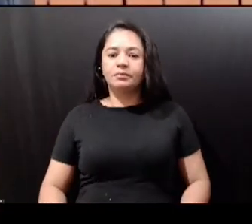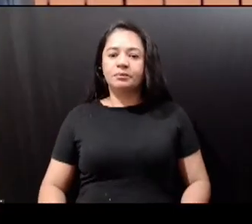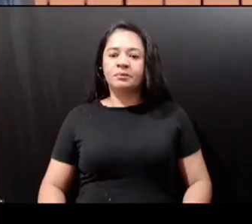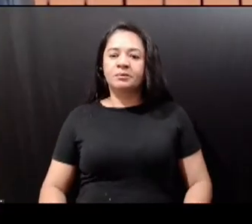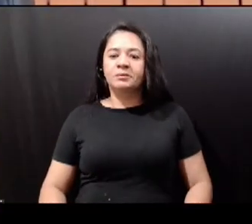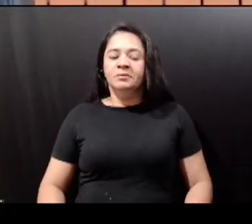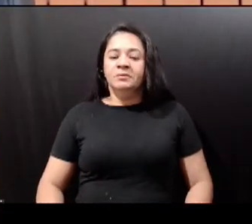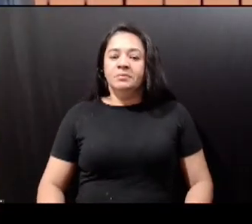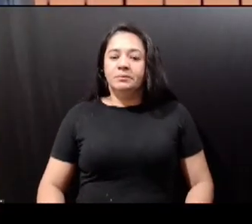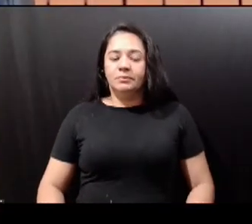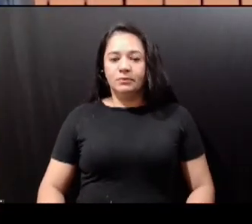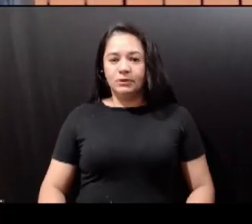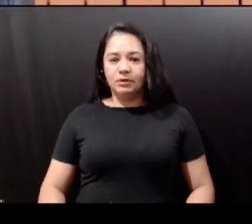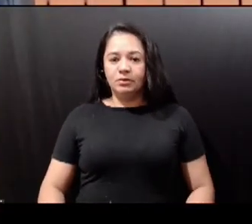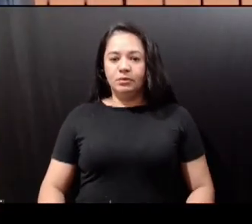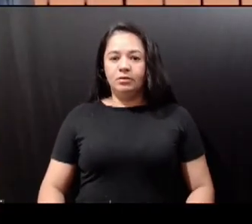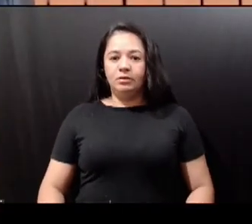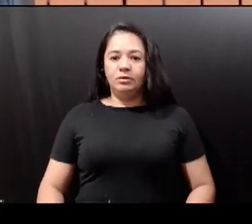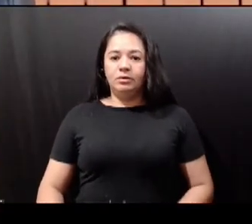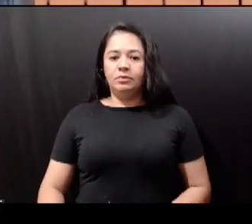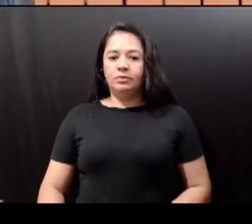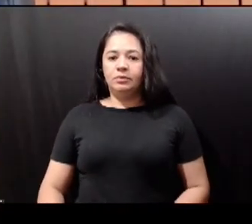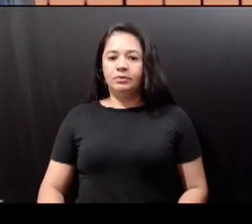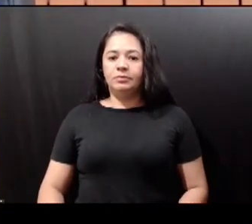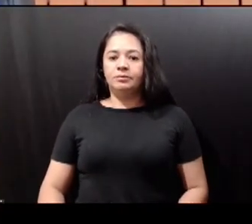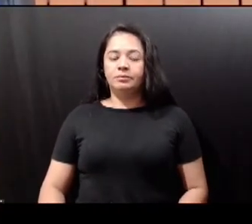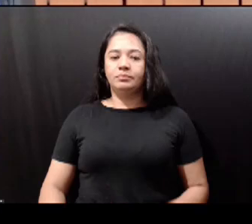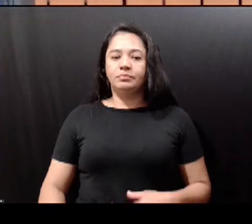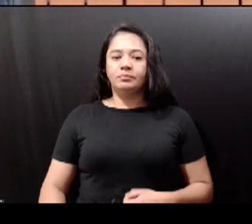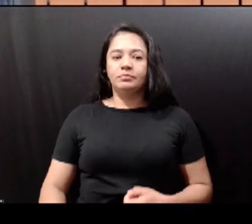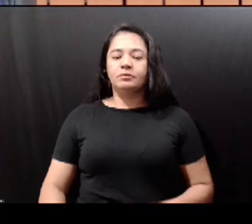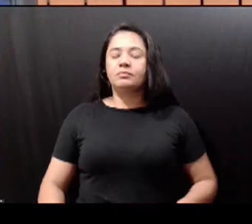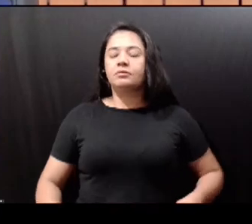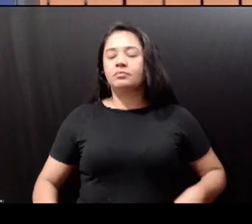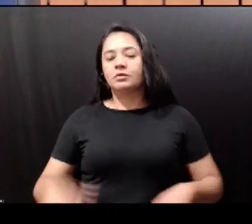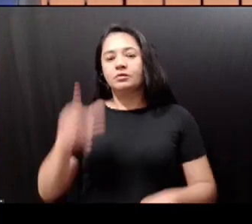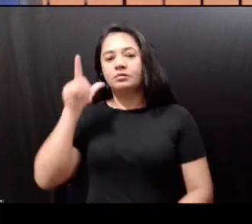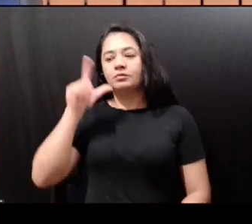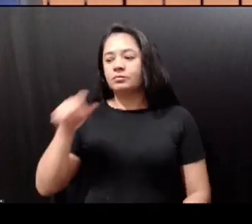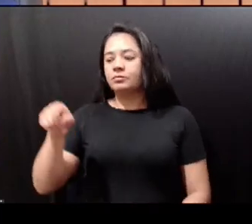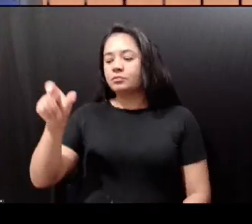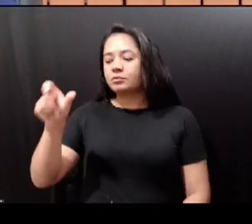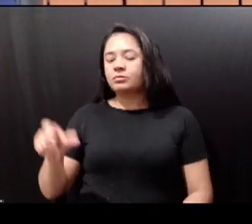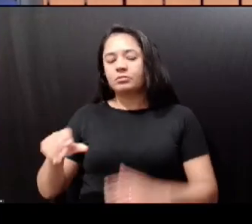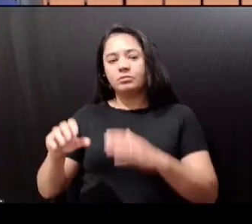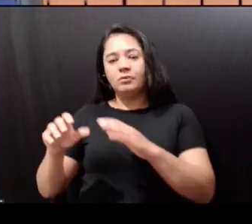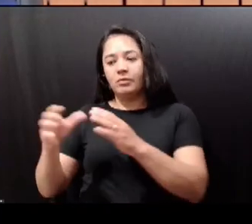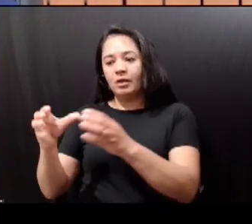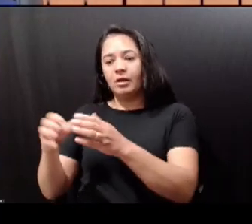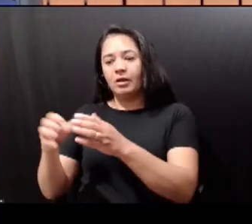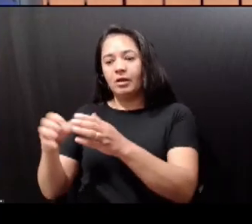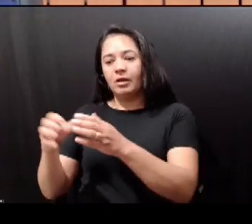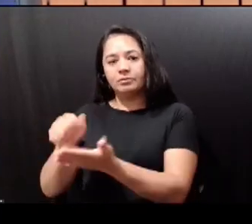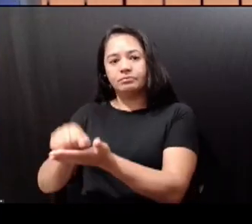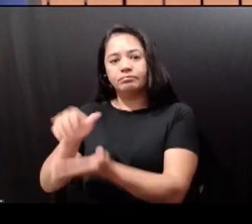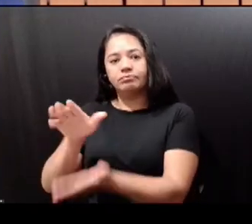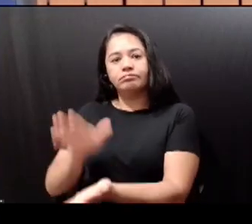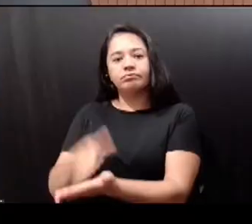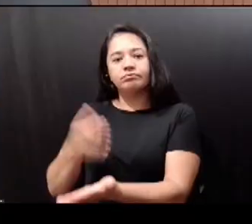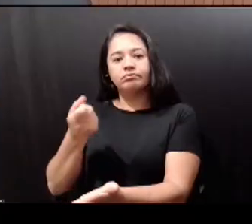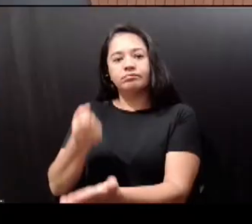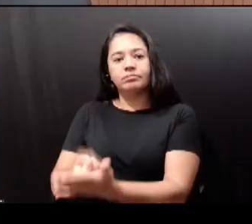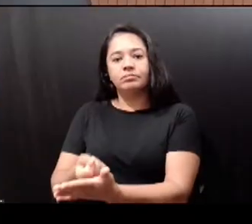que seja ressarcida e essa empresa seja multada. É isso, vereador? É isso aí, vereador